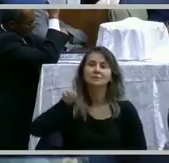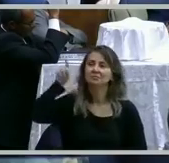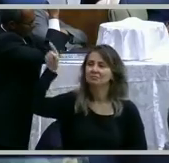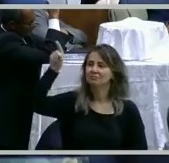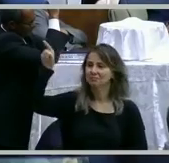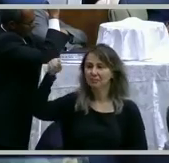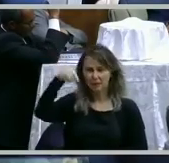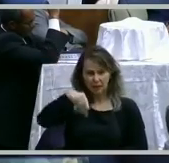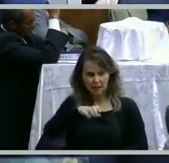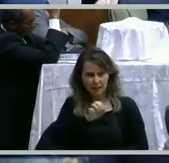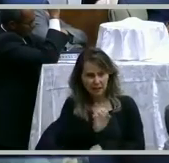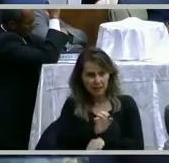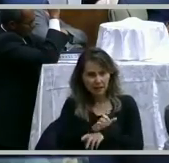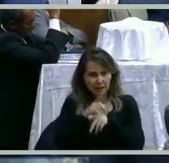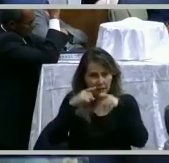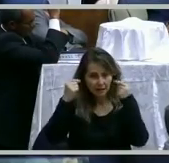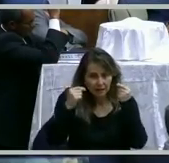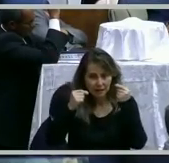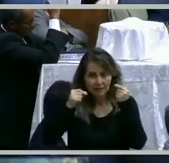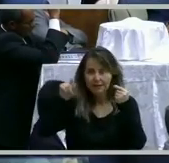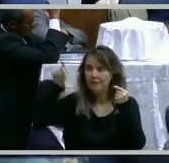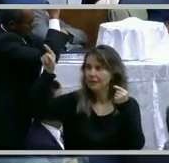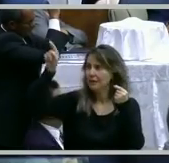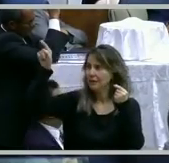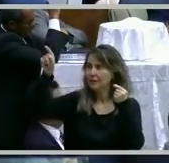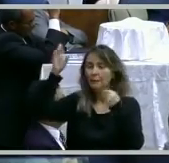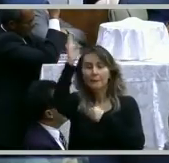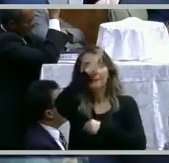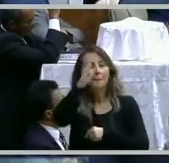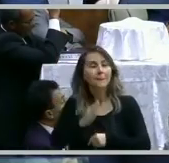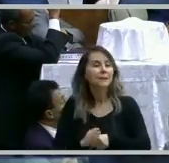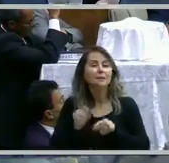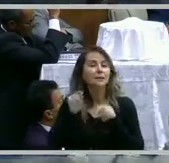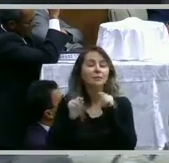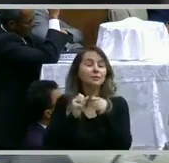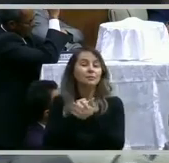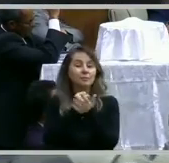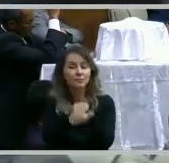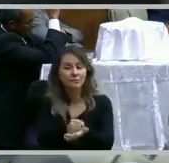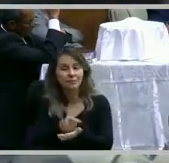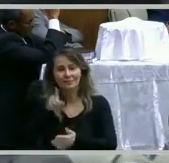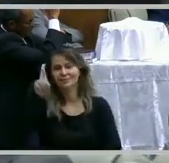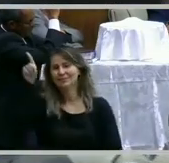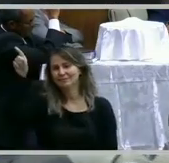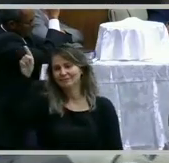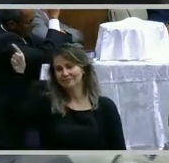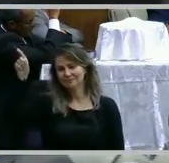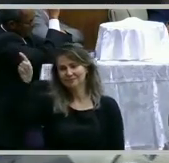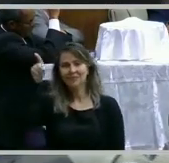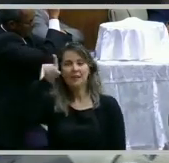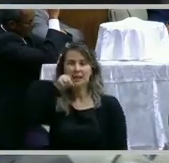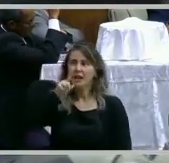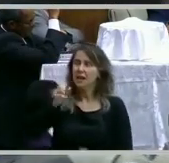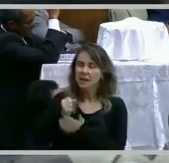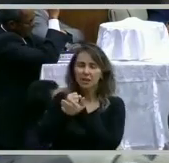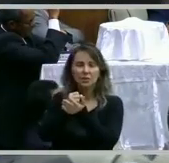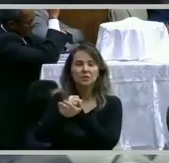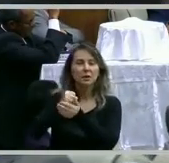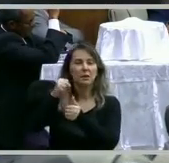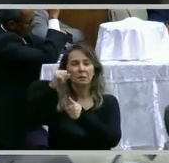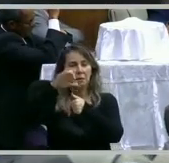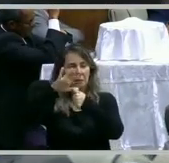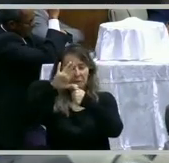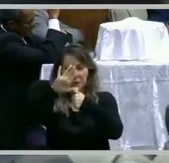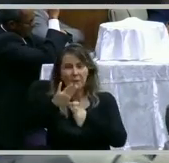estado de Alagoas. O socorro para o Brasil. O socorro para a América do Sul. O